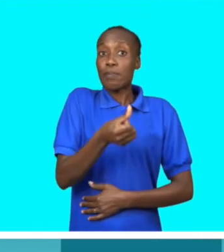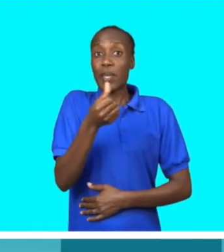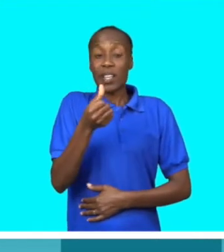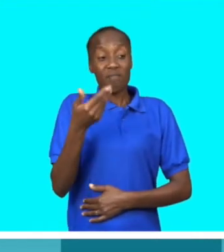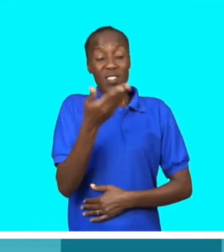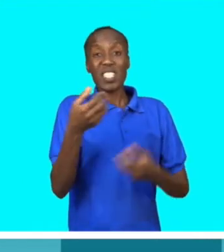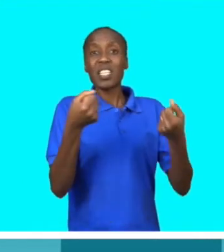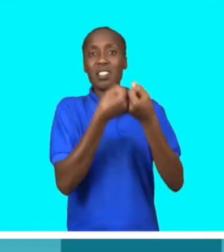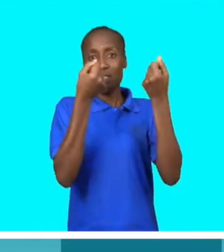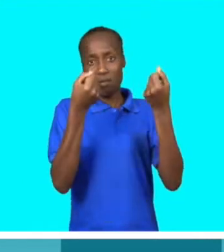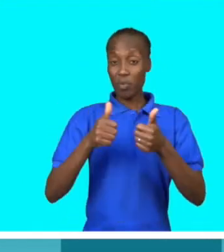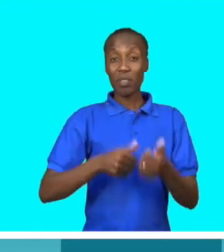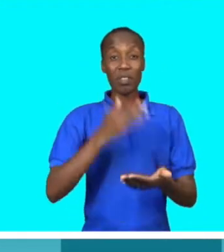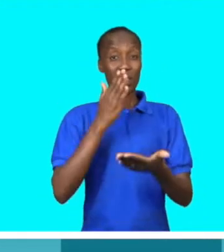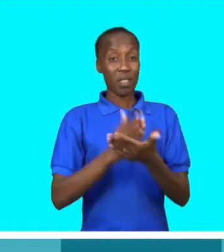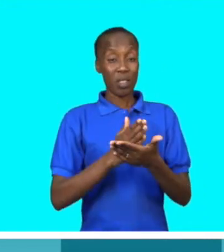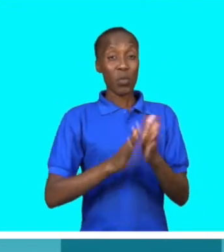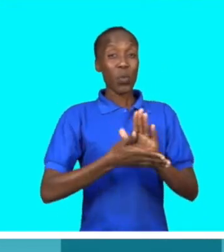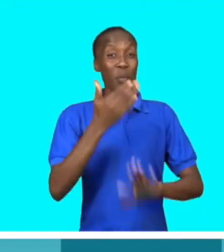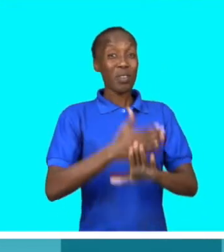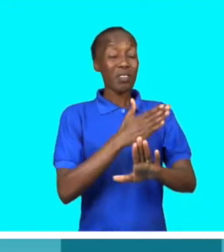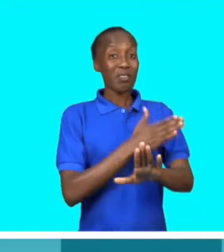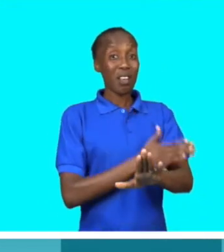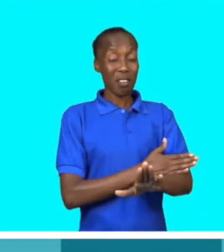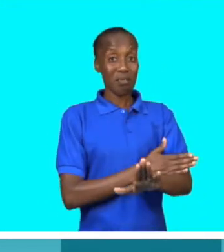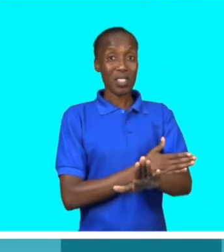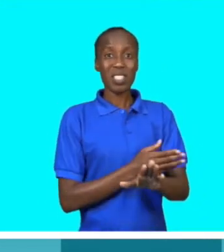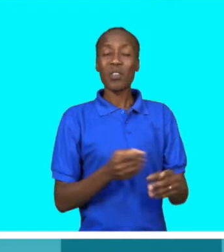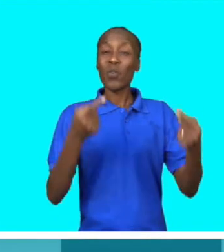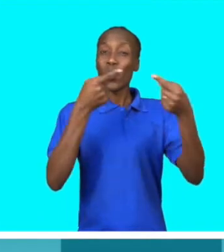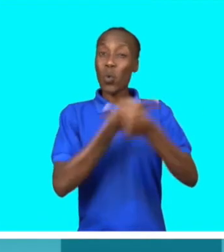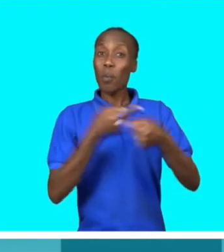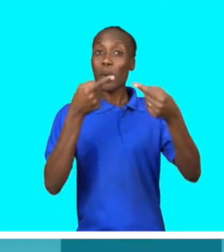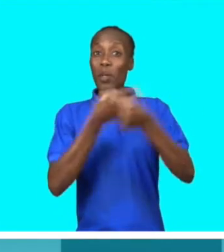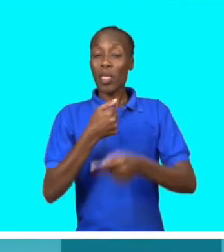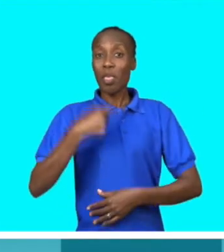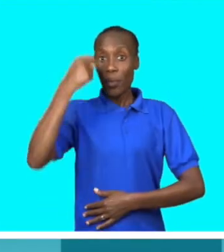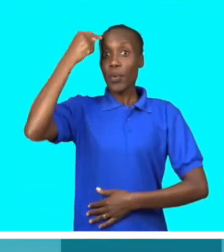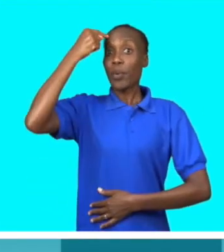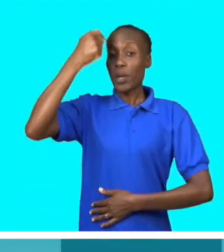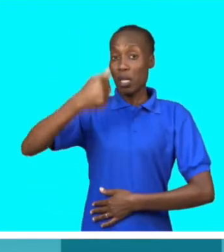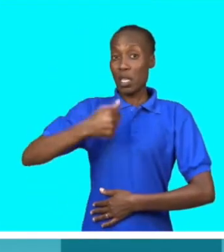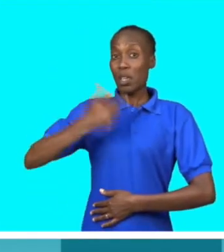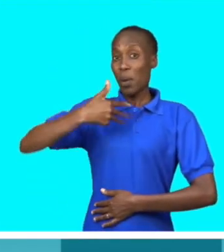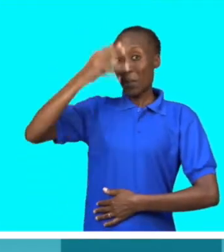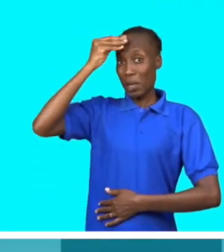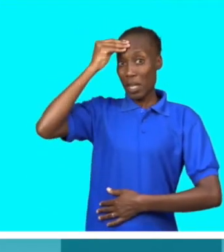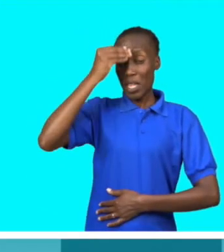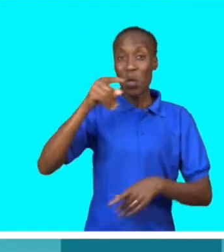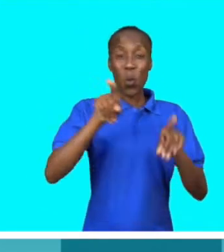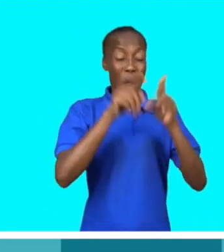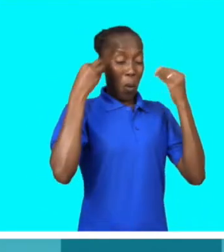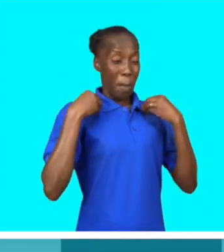superação neste acidente? Bem, sinceramente falando, na fase inicial foi muito complicado, porque eu recordo-me que eu percebi